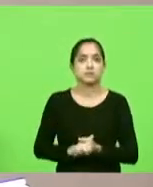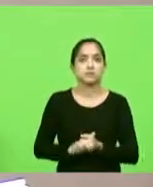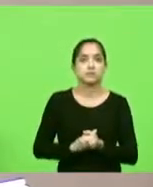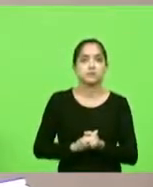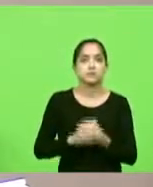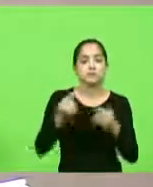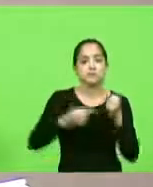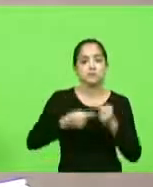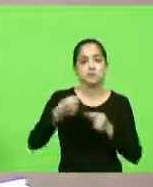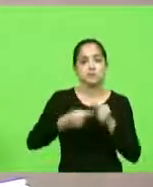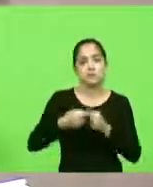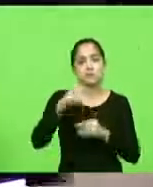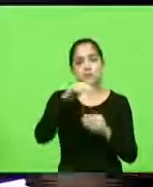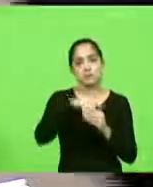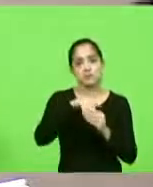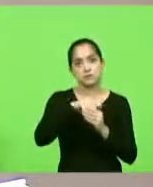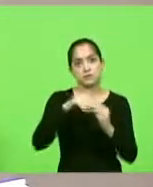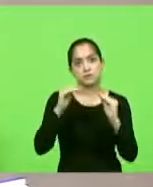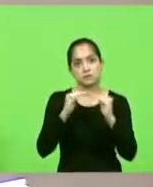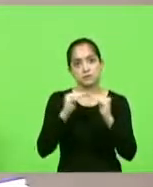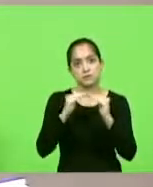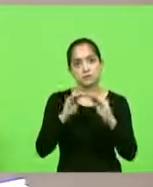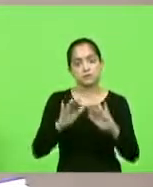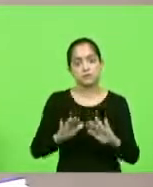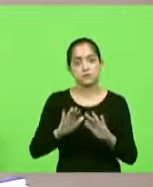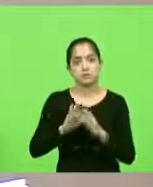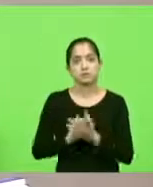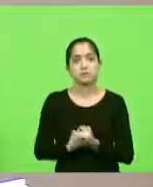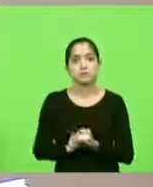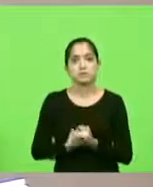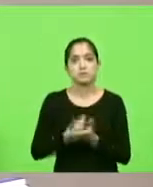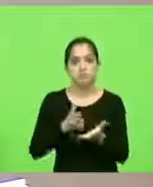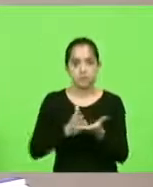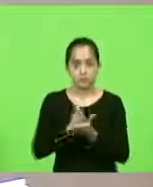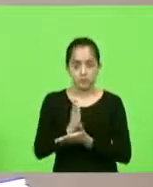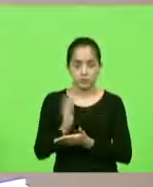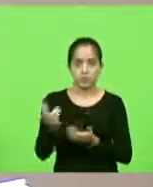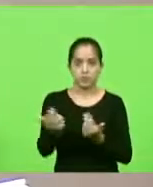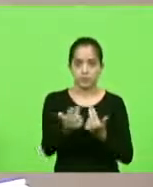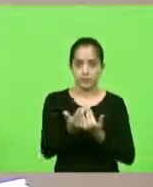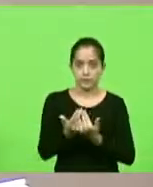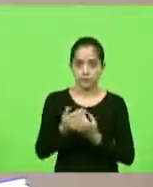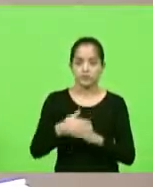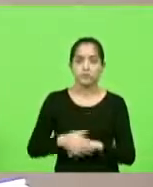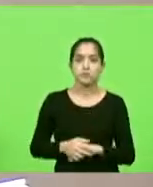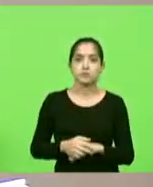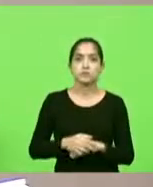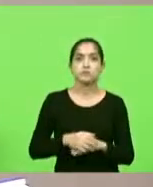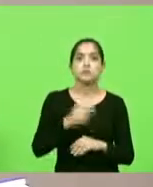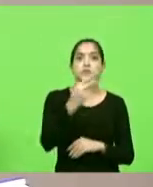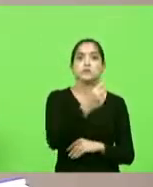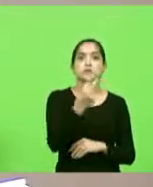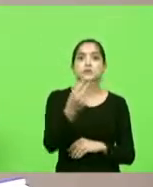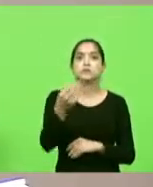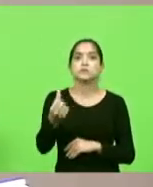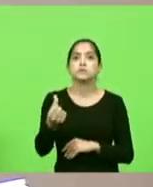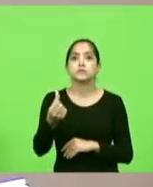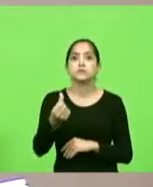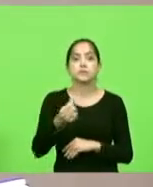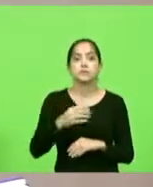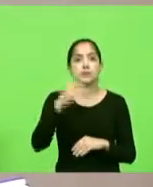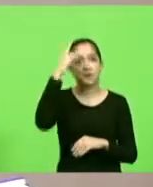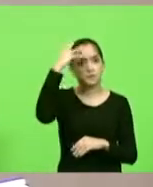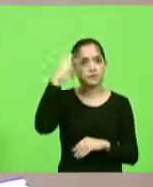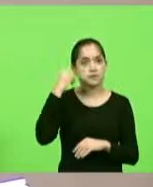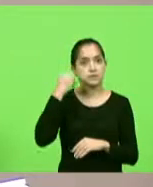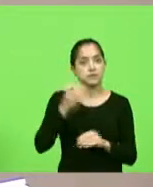queira discutir, em votação. Deputados que aprovam, permaneçam como se encontra. Aprovado por unanimidade. Moção 226, autor deputada Luciane